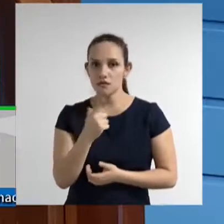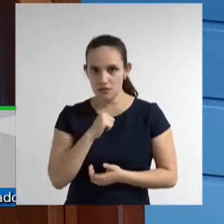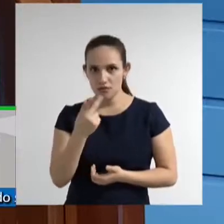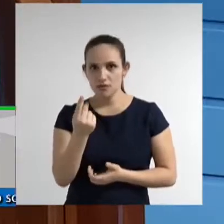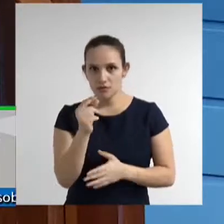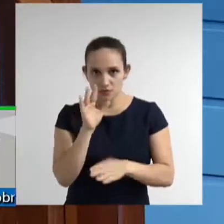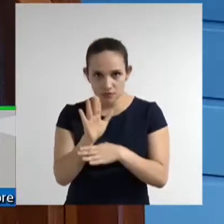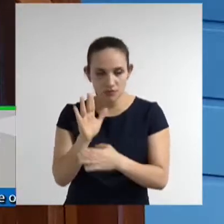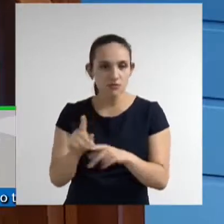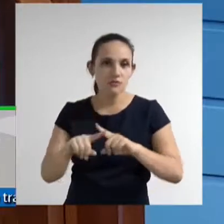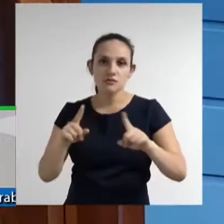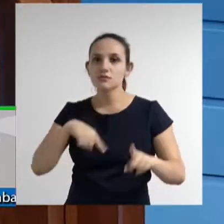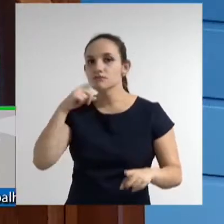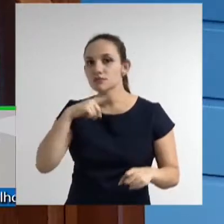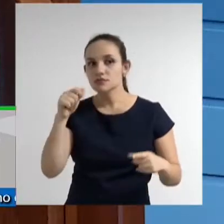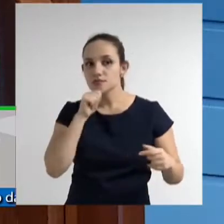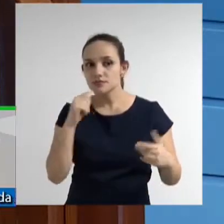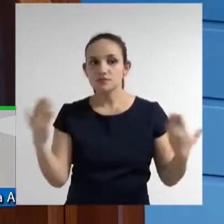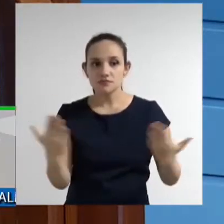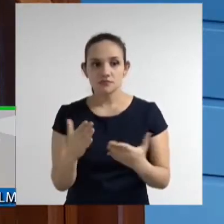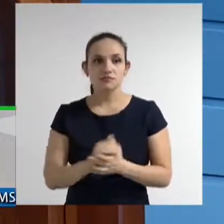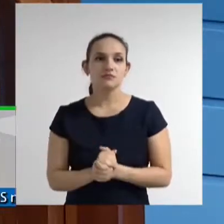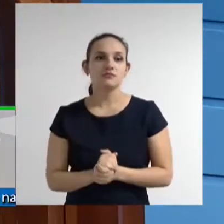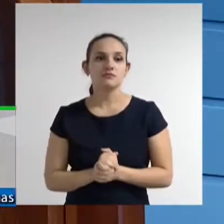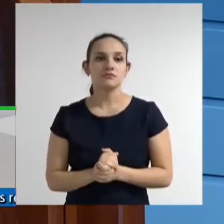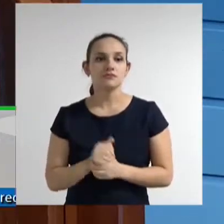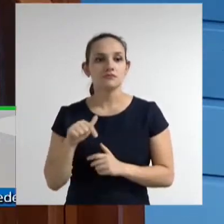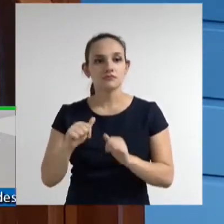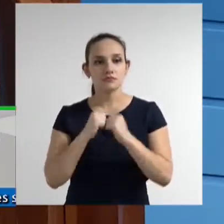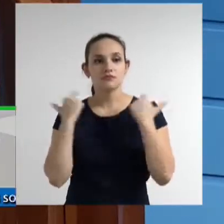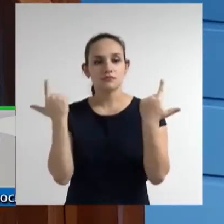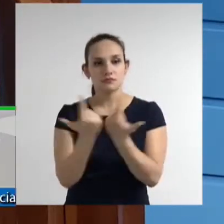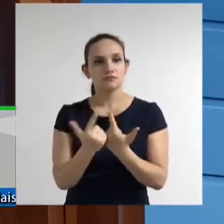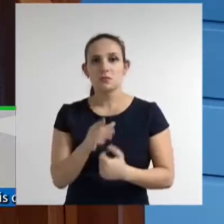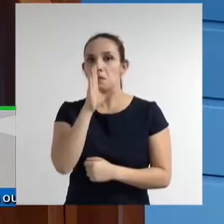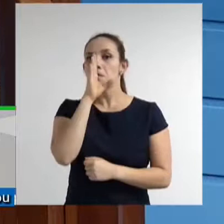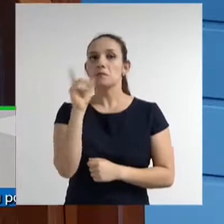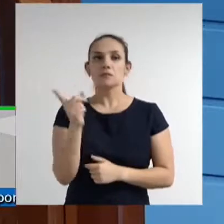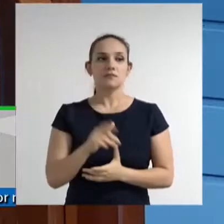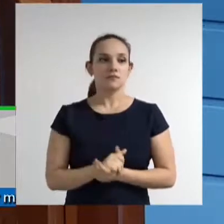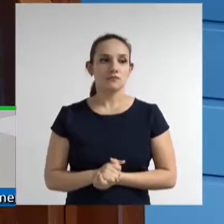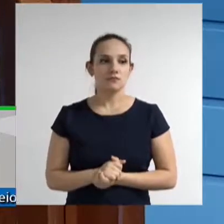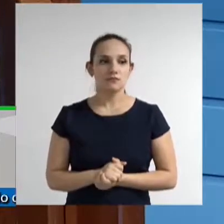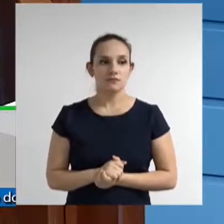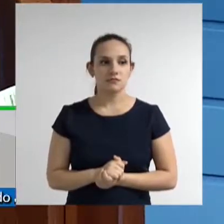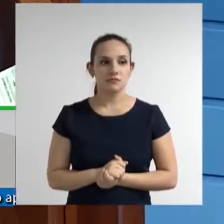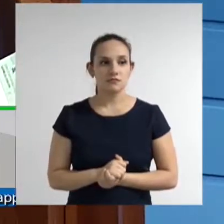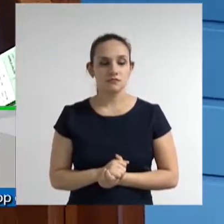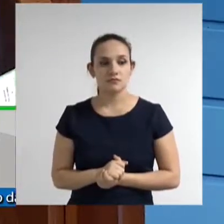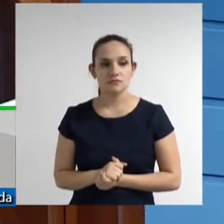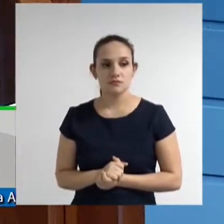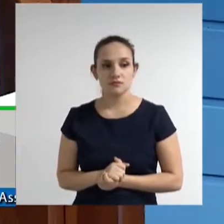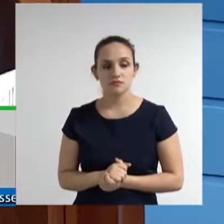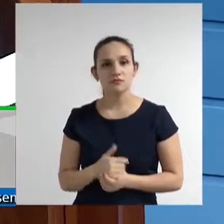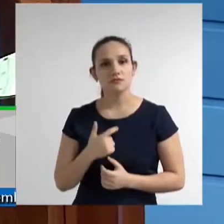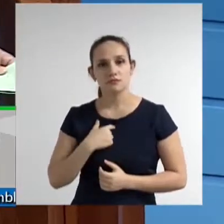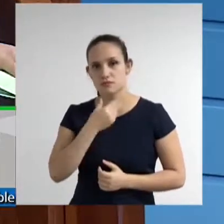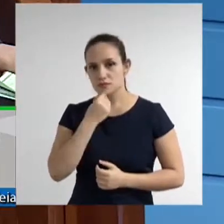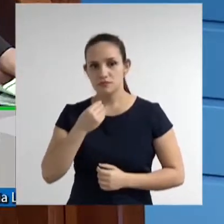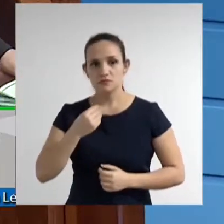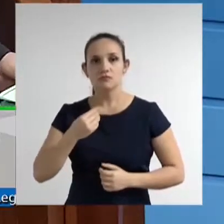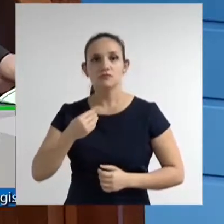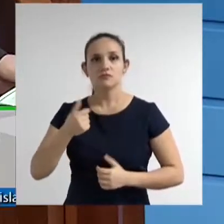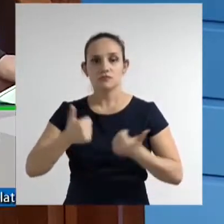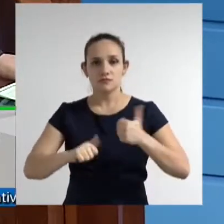social e não foi resolvido. Então, esta casa não vai se omitir. Eu estou como relator aqui na Comissão de Orçamento,